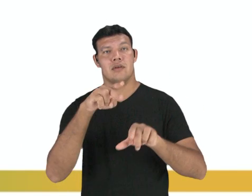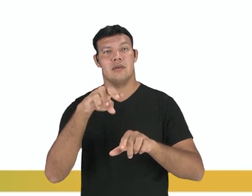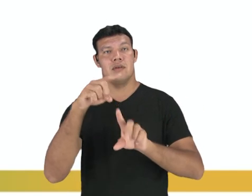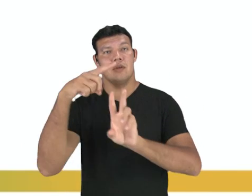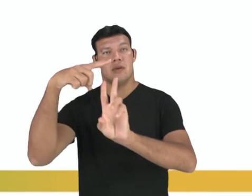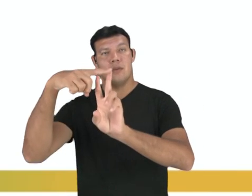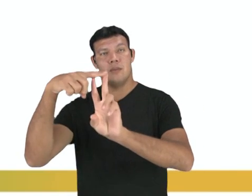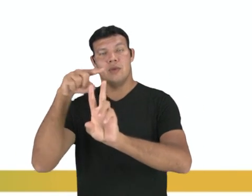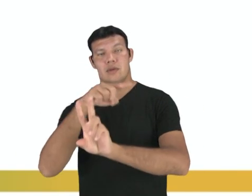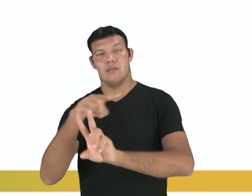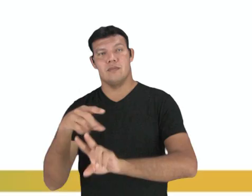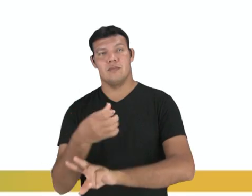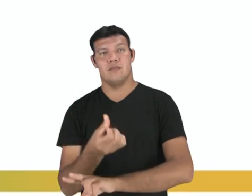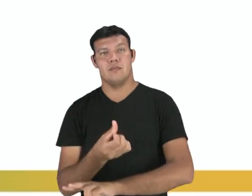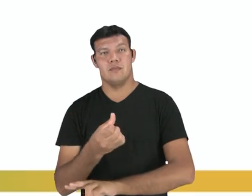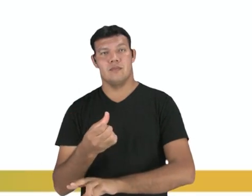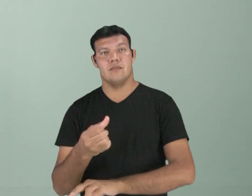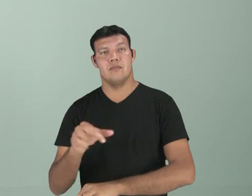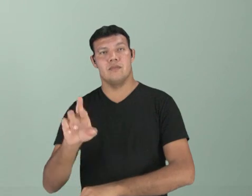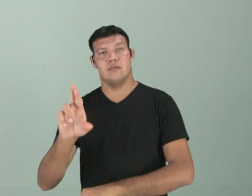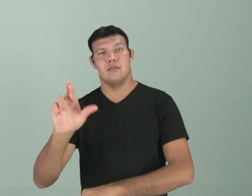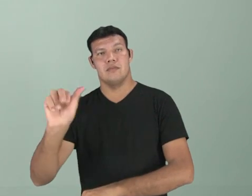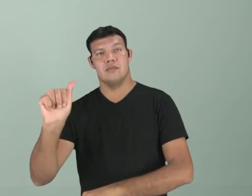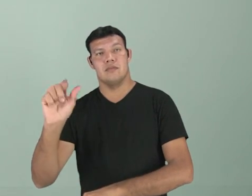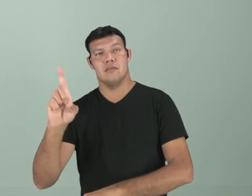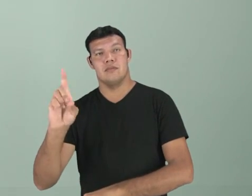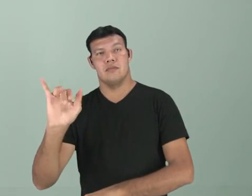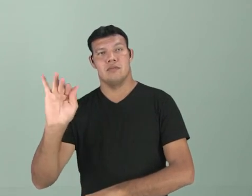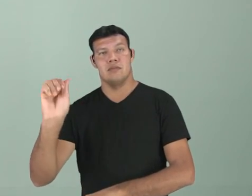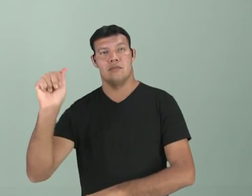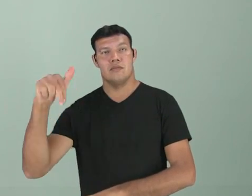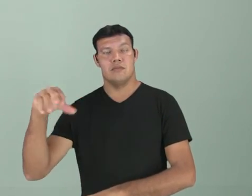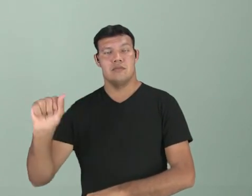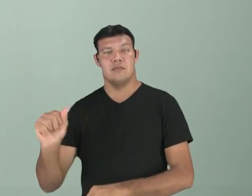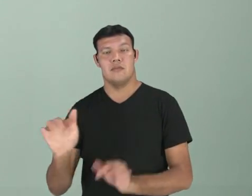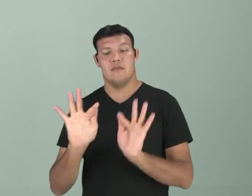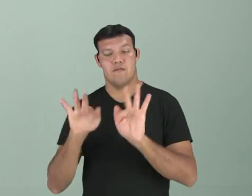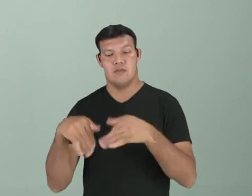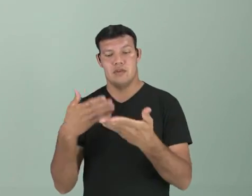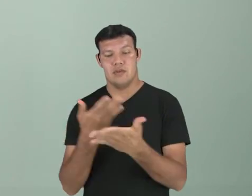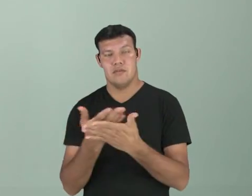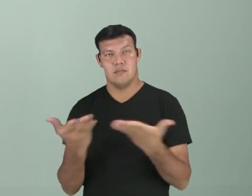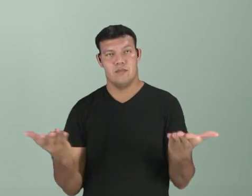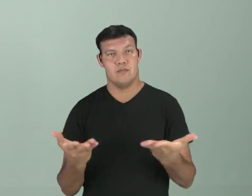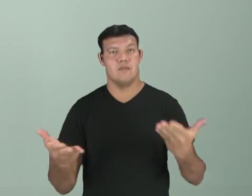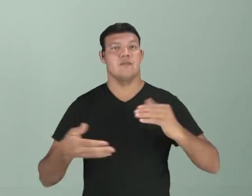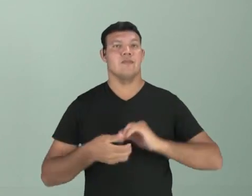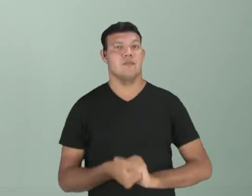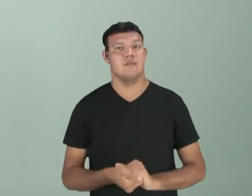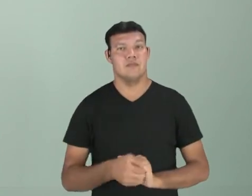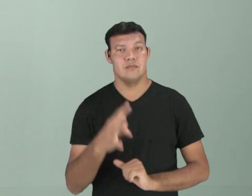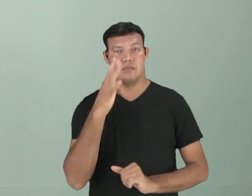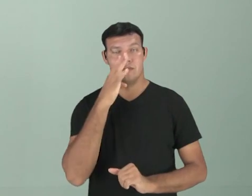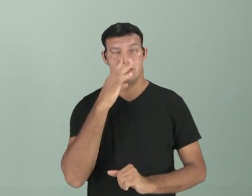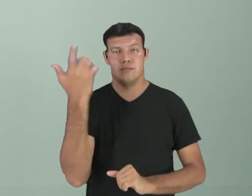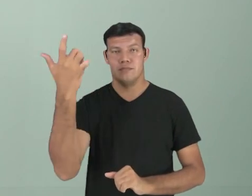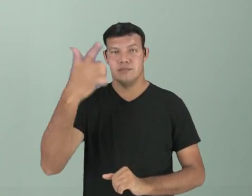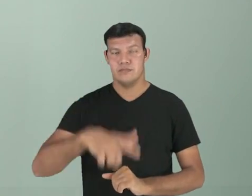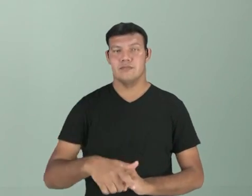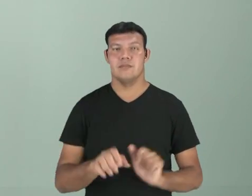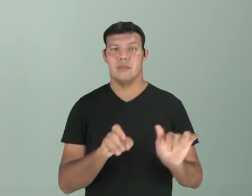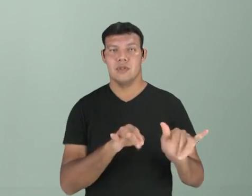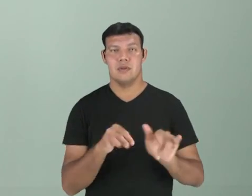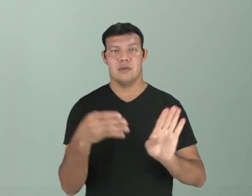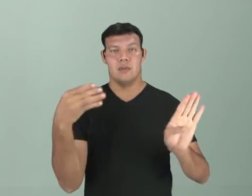sobre 6 radianos e e essa foi a nossa aula de hoje para Rever essa